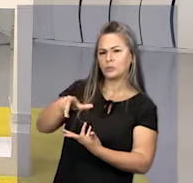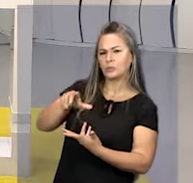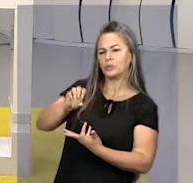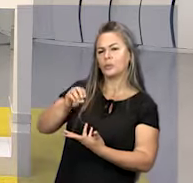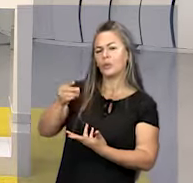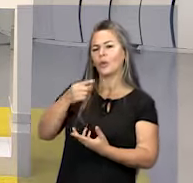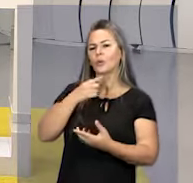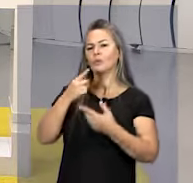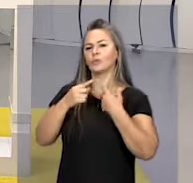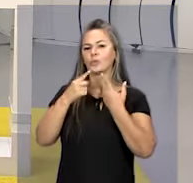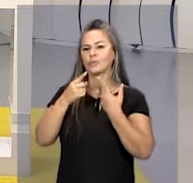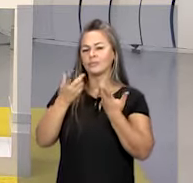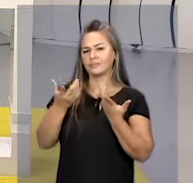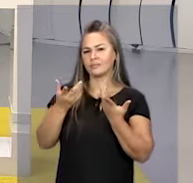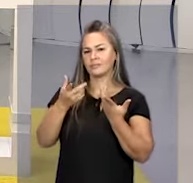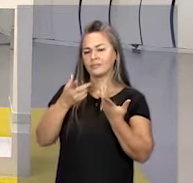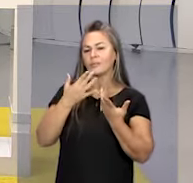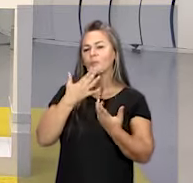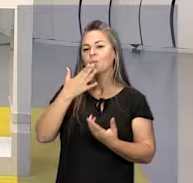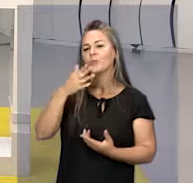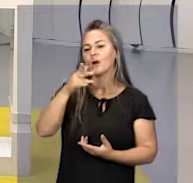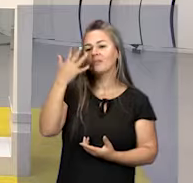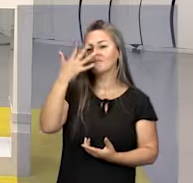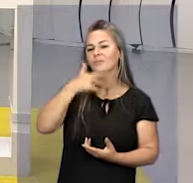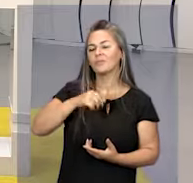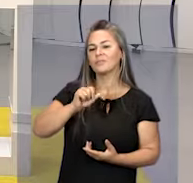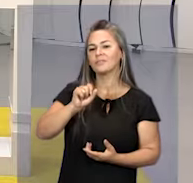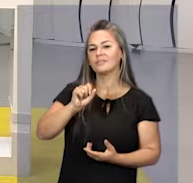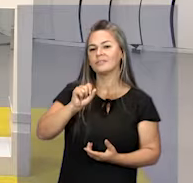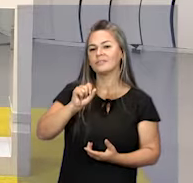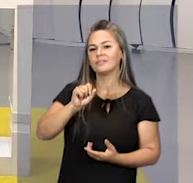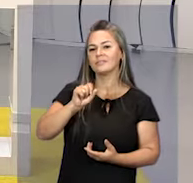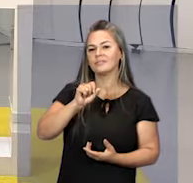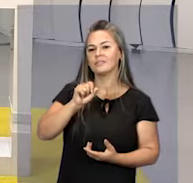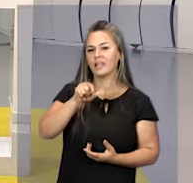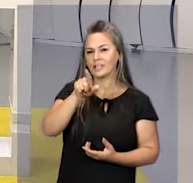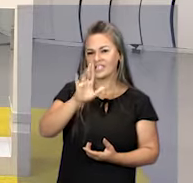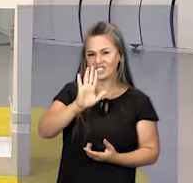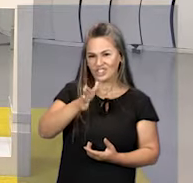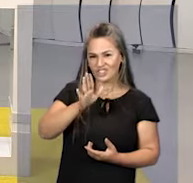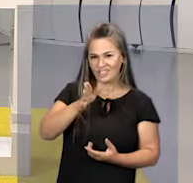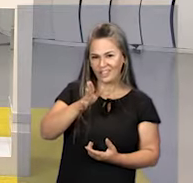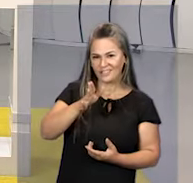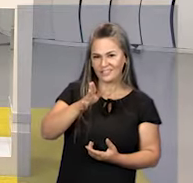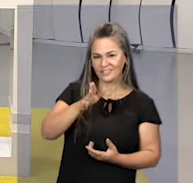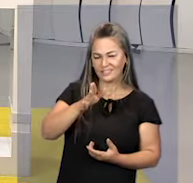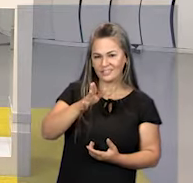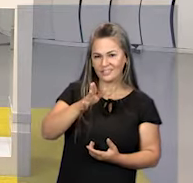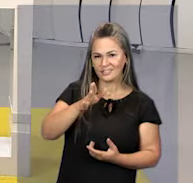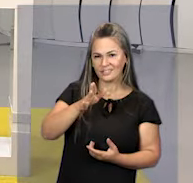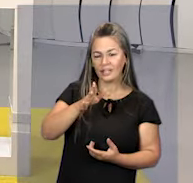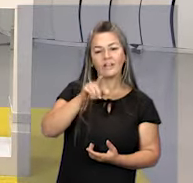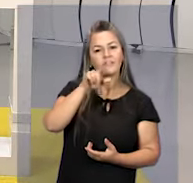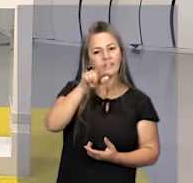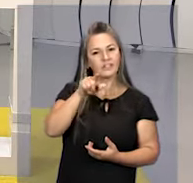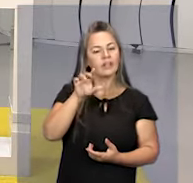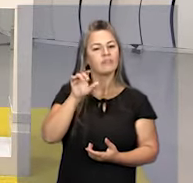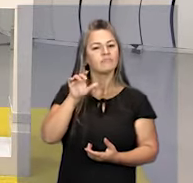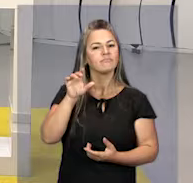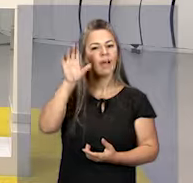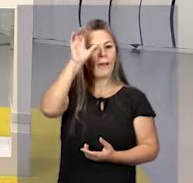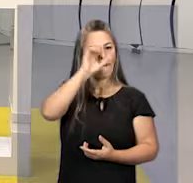que existem? Qual que é a que você acha mais bonita? Já te contaram? A melhor forma de preservar mitos é ouvir